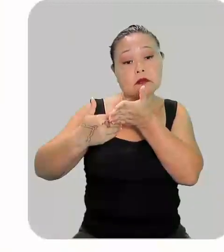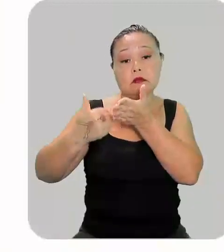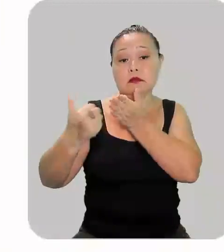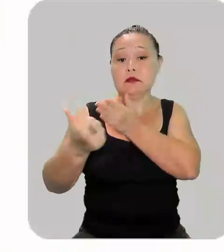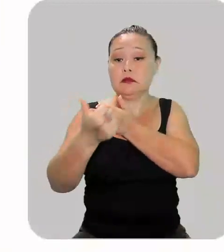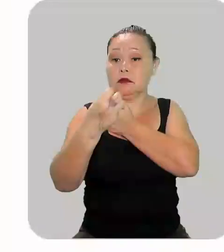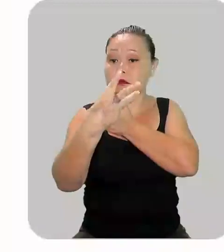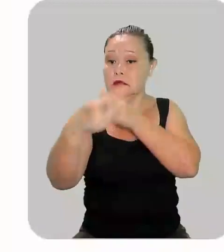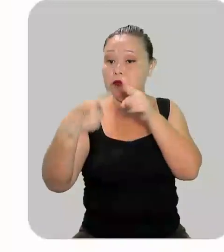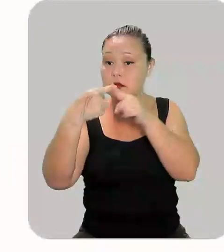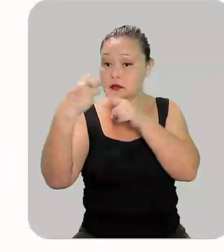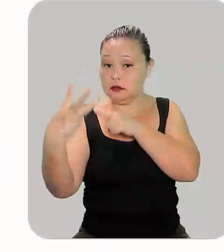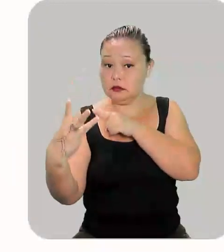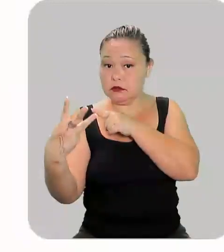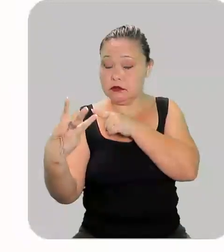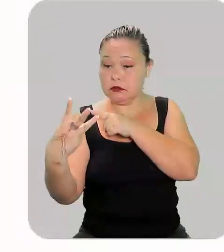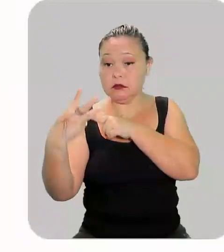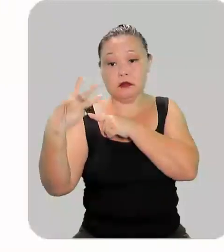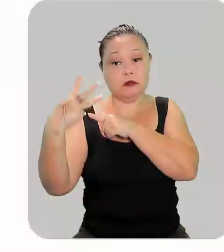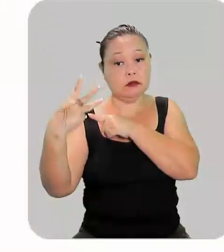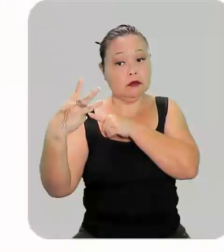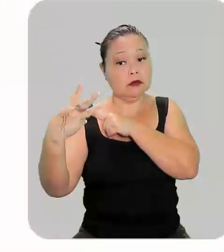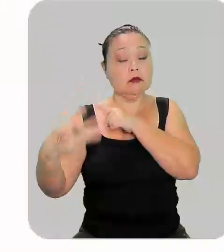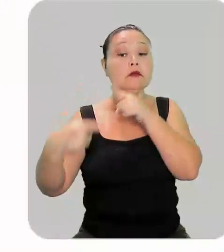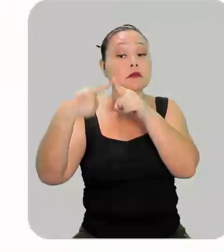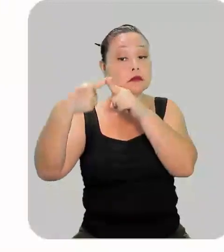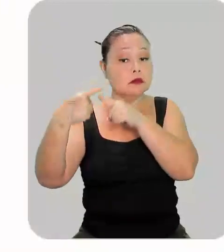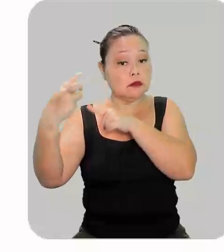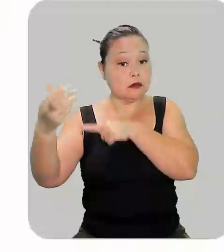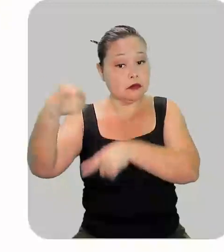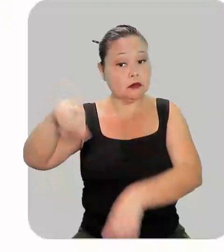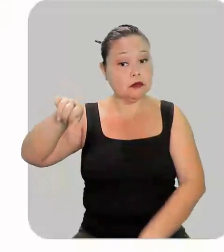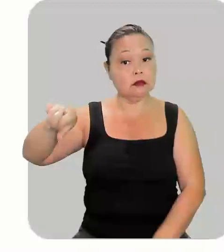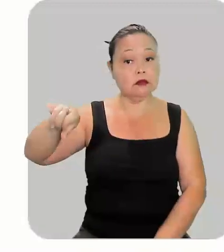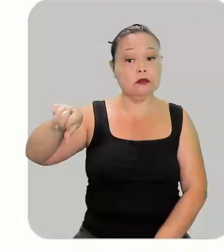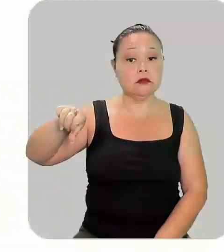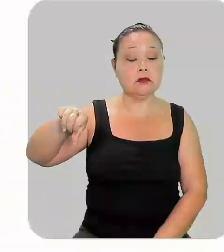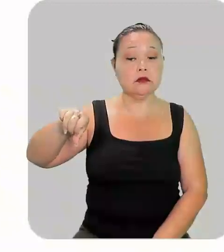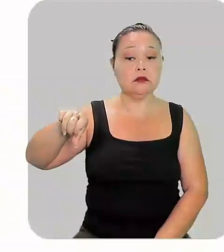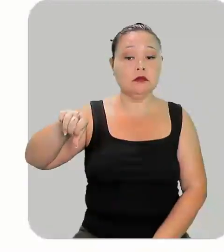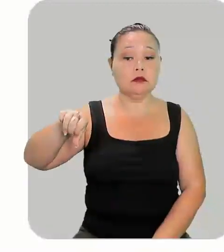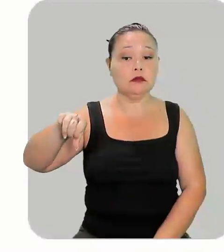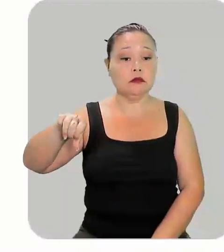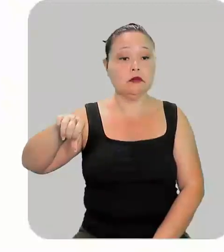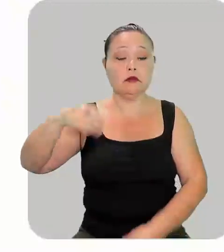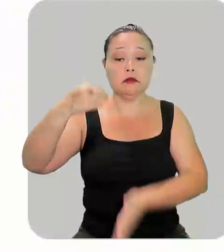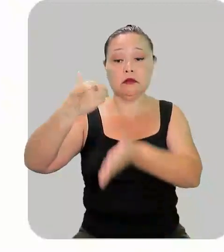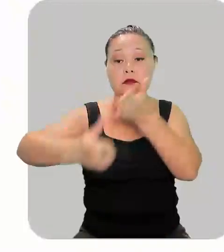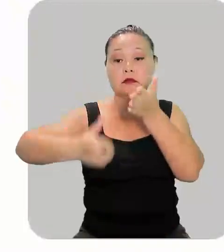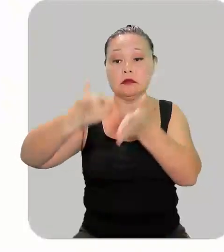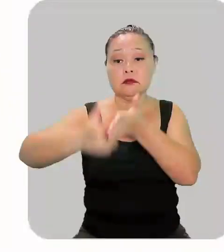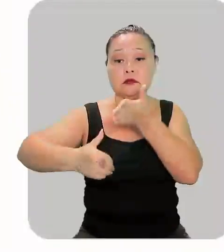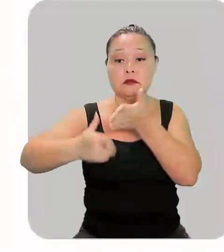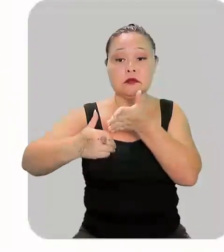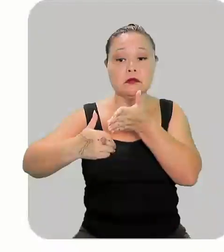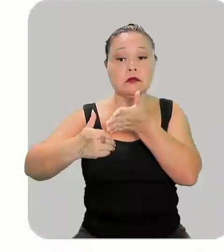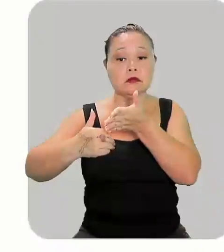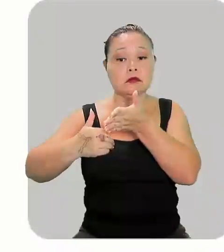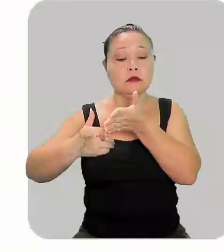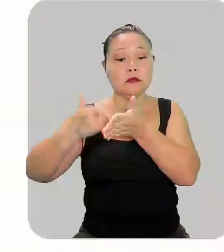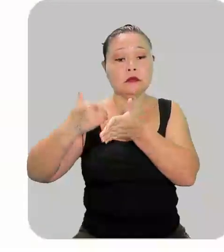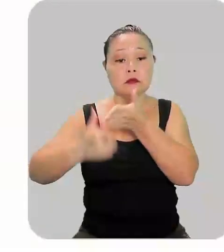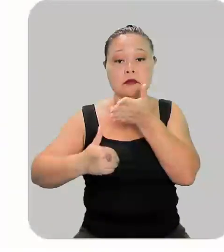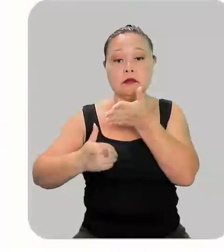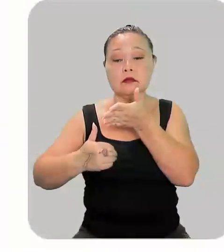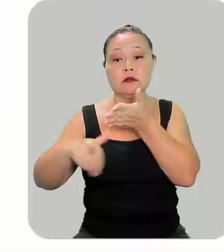1? 3. 3 vezes 3? 9. 9, né? Então, a gente está descontando lá, ó, a nossa